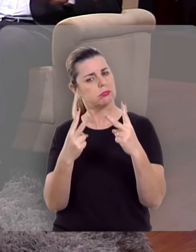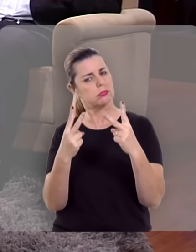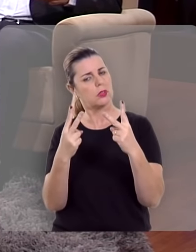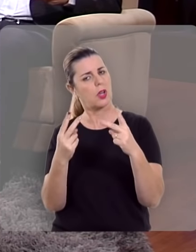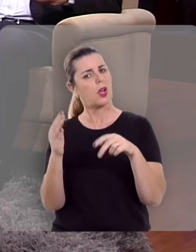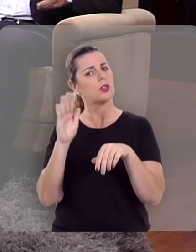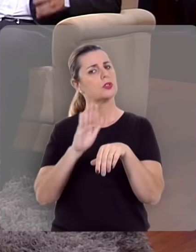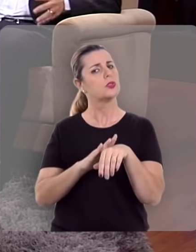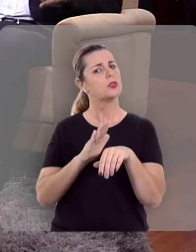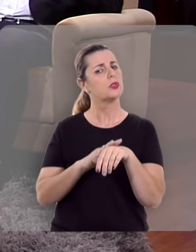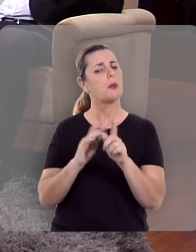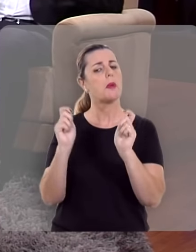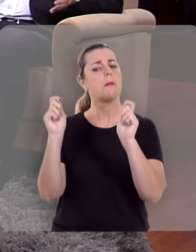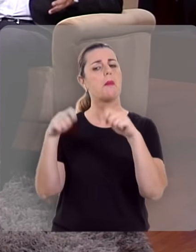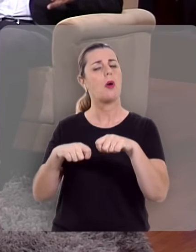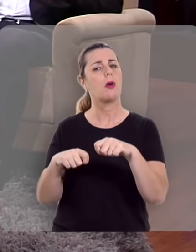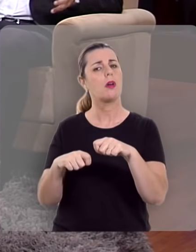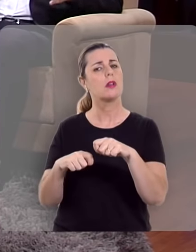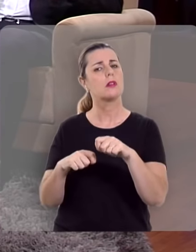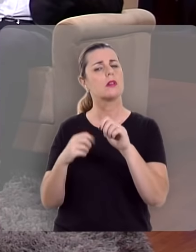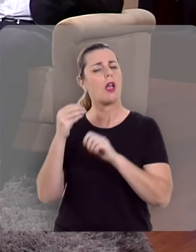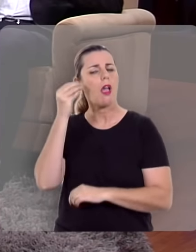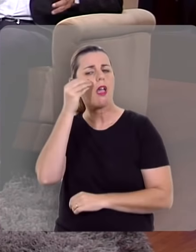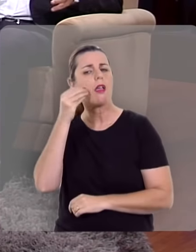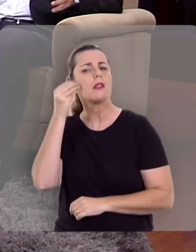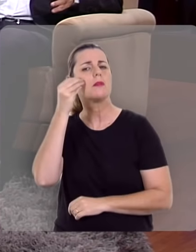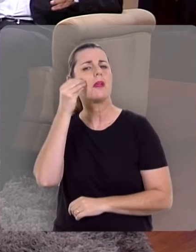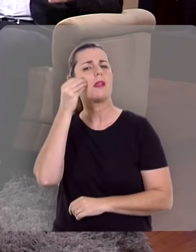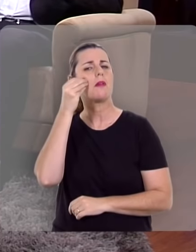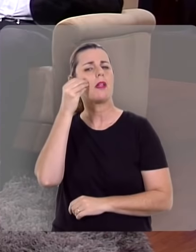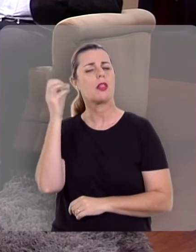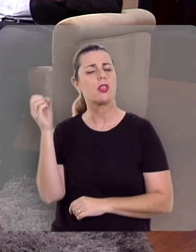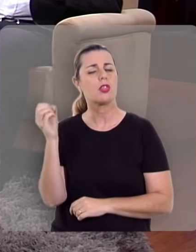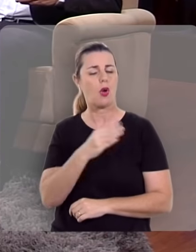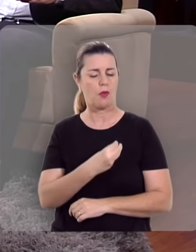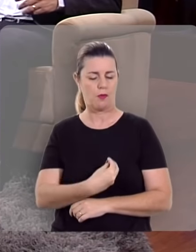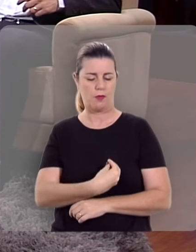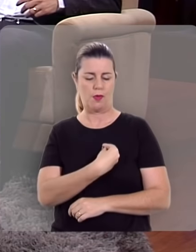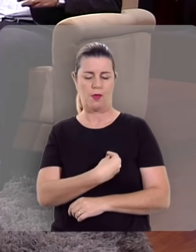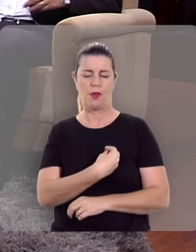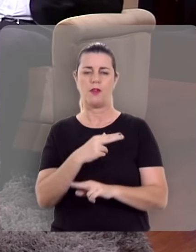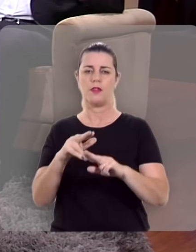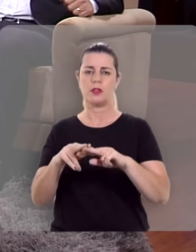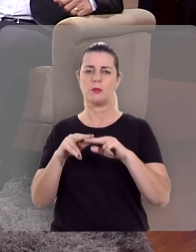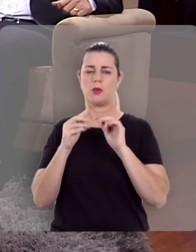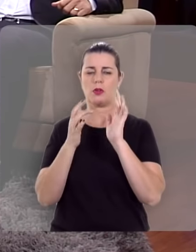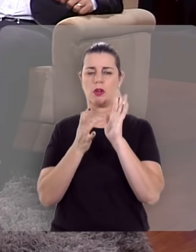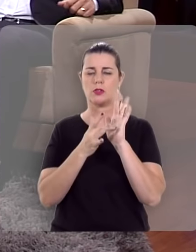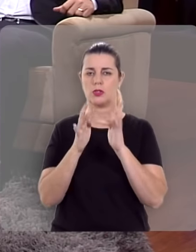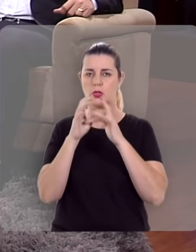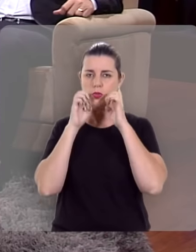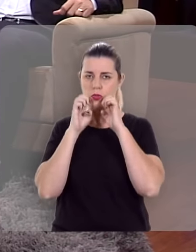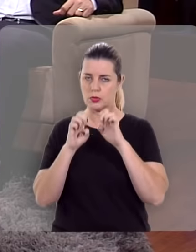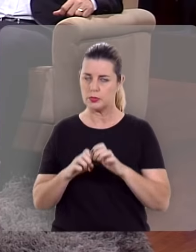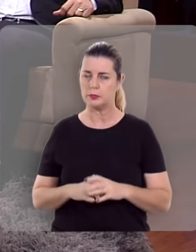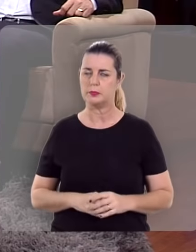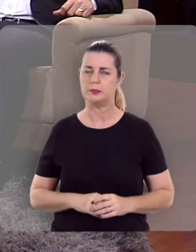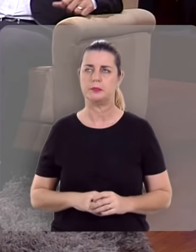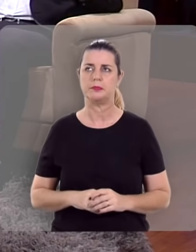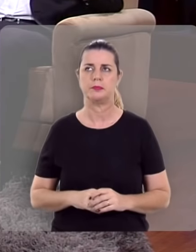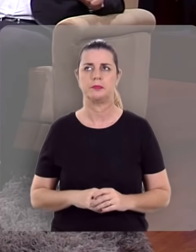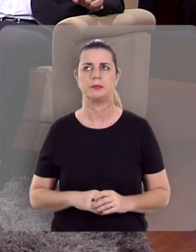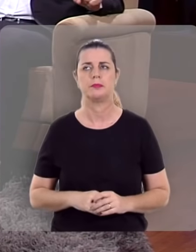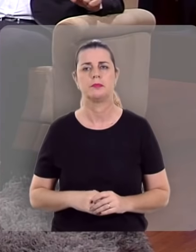essa possibilidade de experimentar uma nova vida por meio do Evangelho e da pessoa de Cristo.